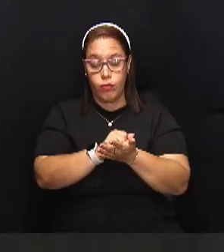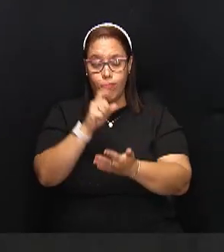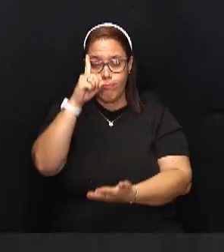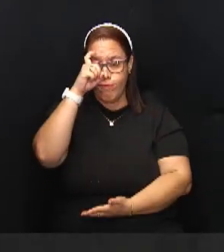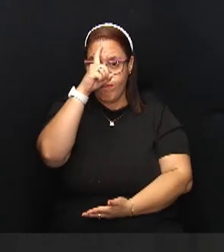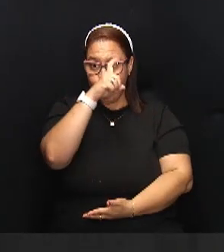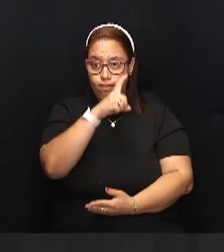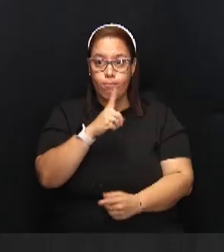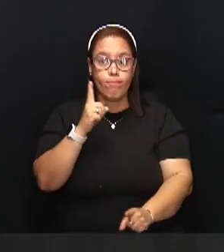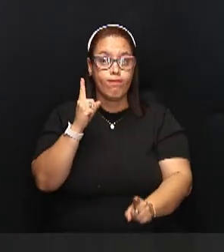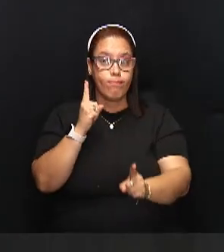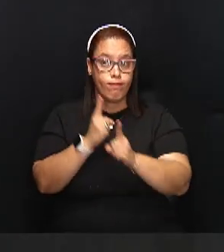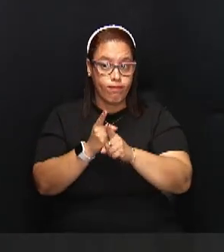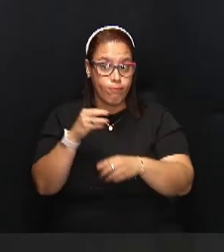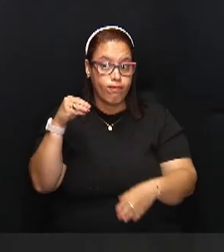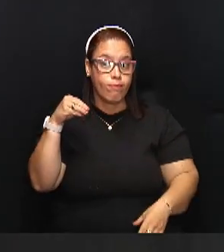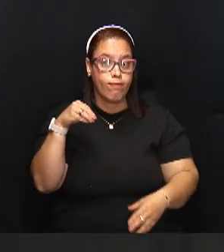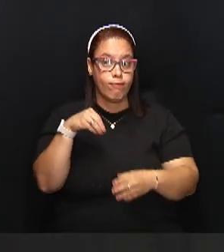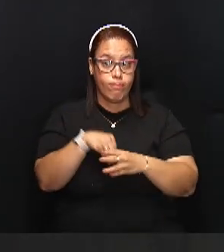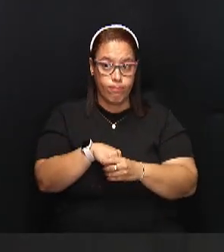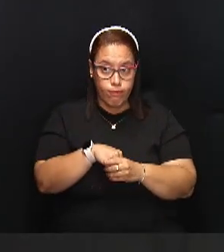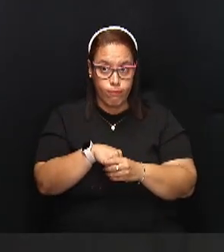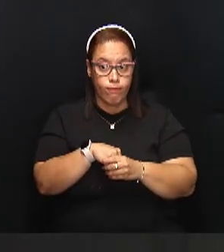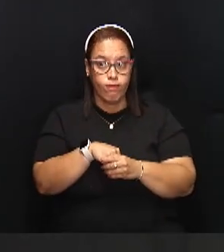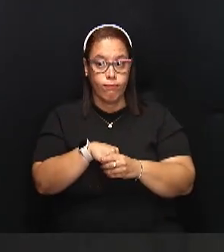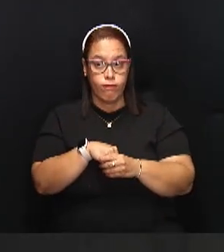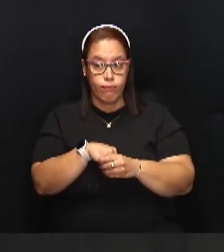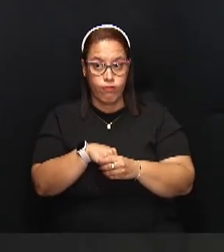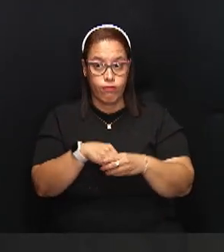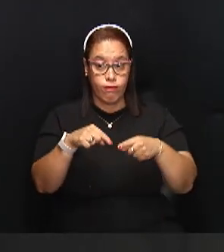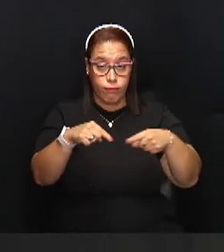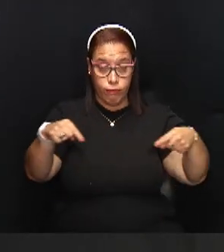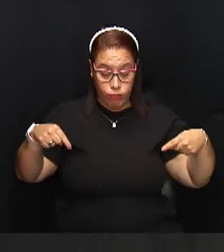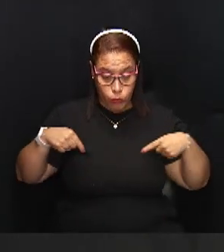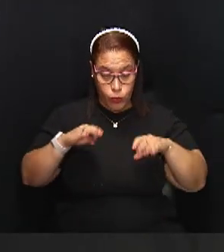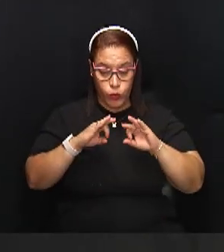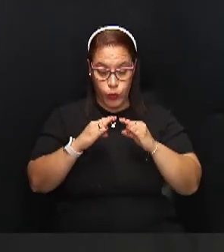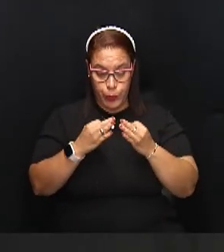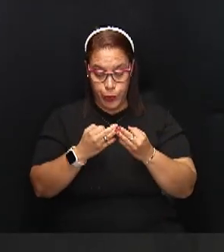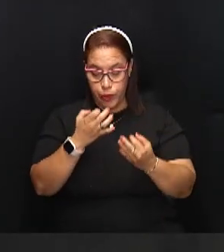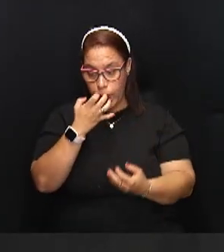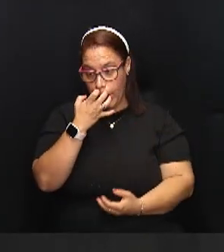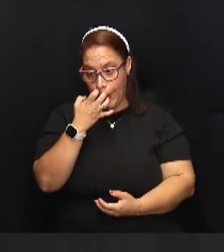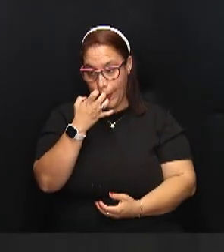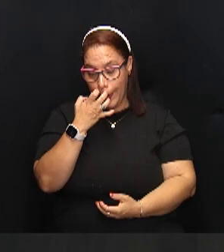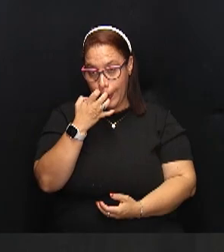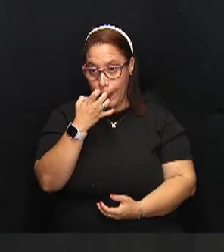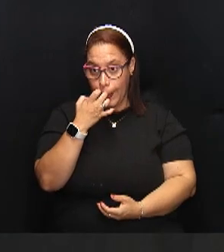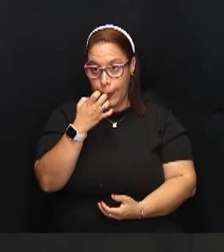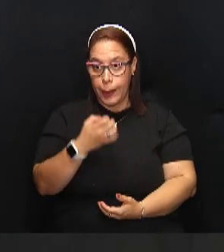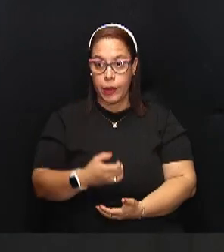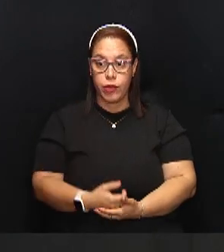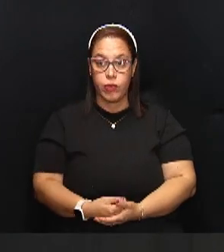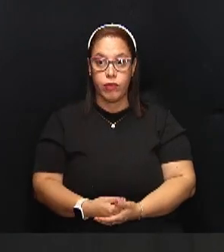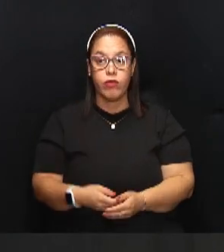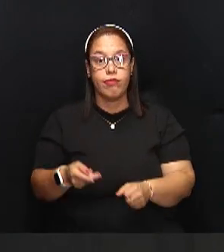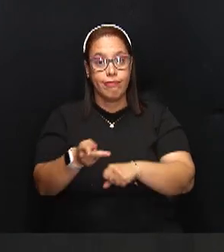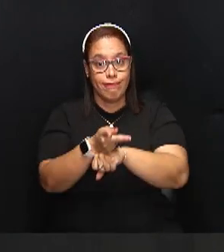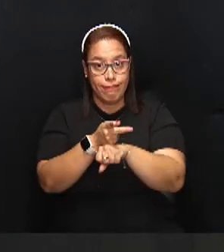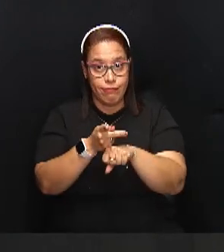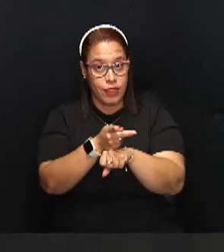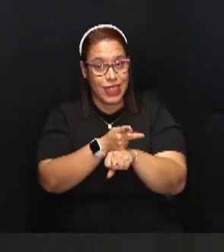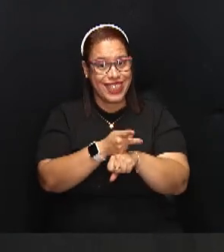você achar dentro, né, do ambiente familiar, e isso tem que recorrer